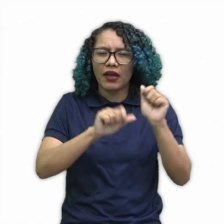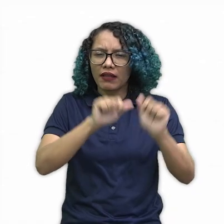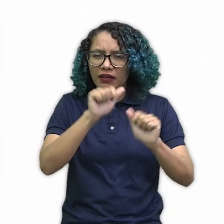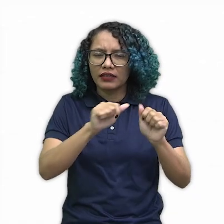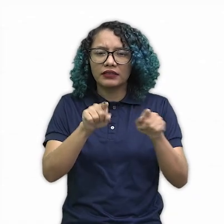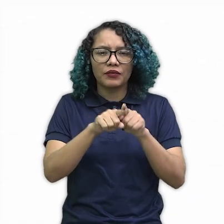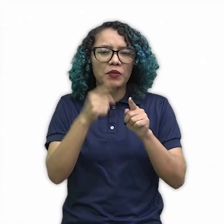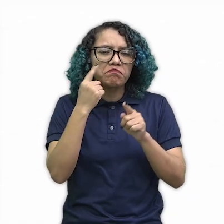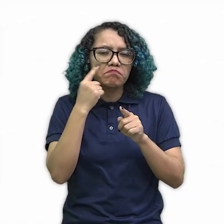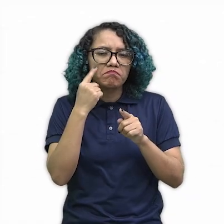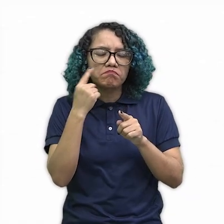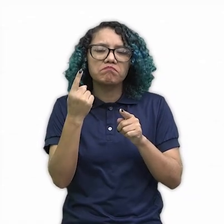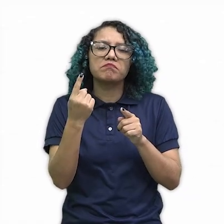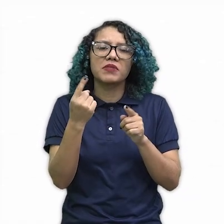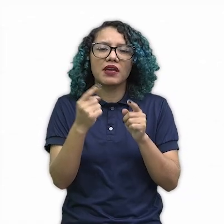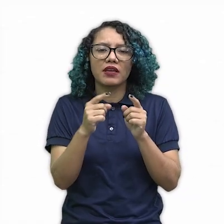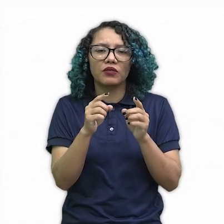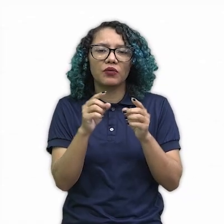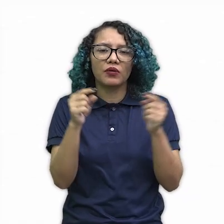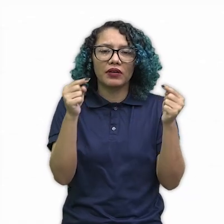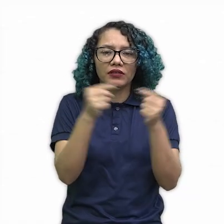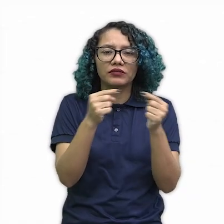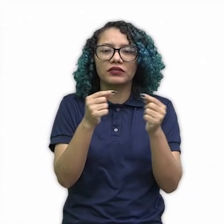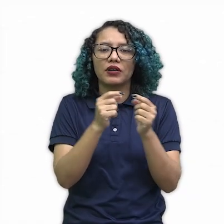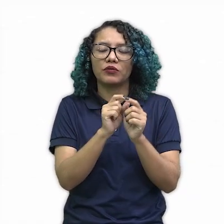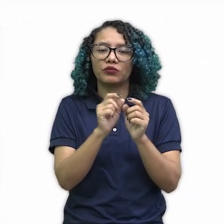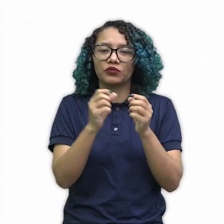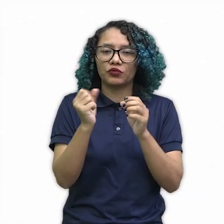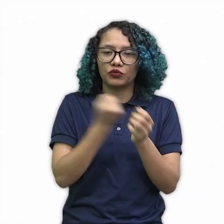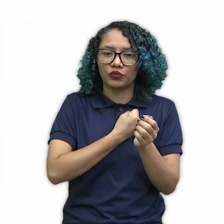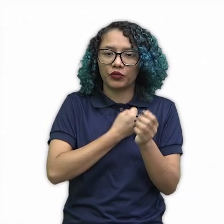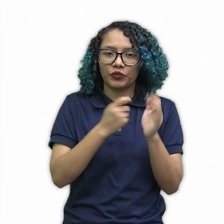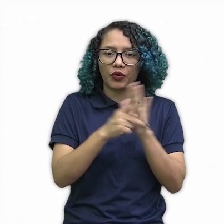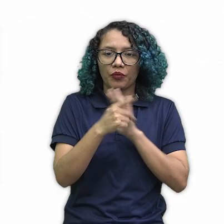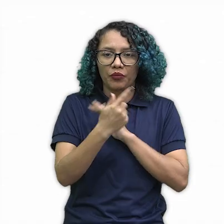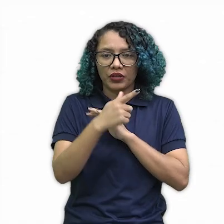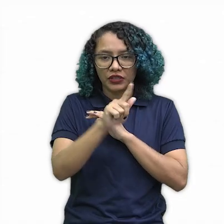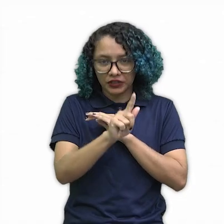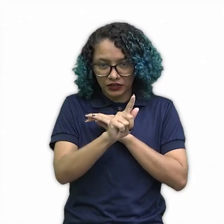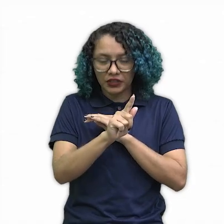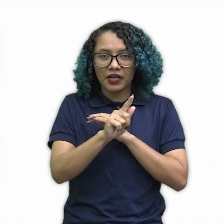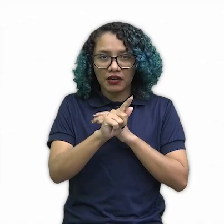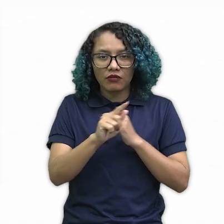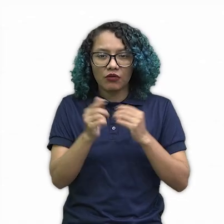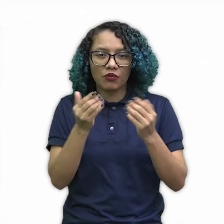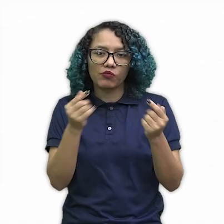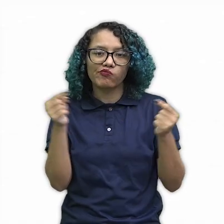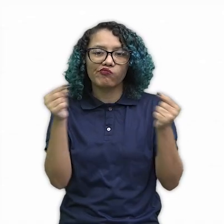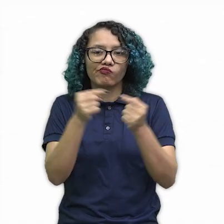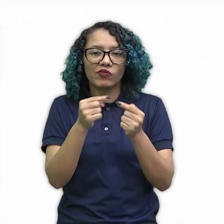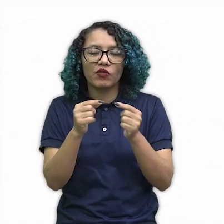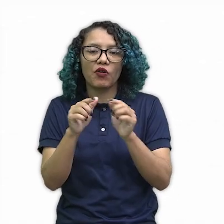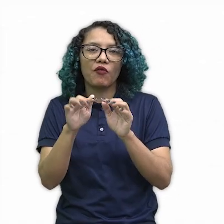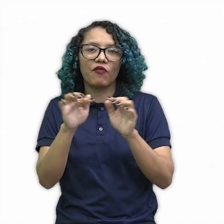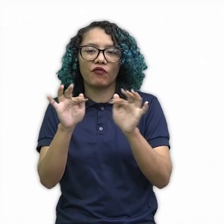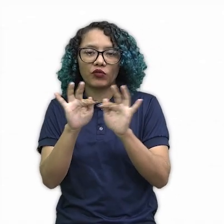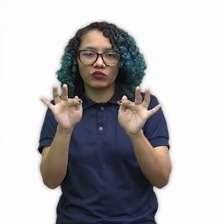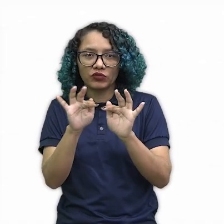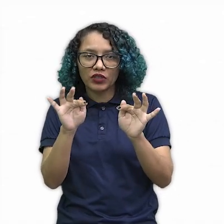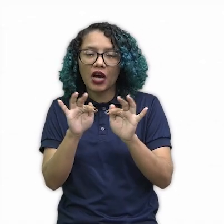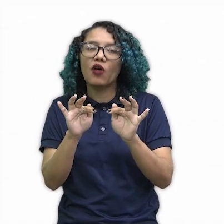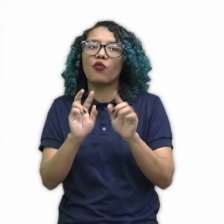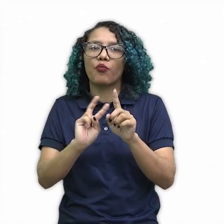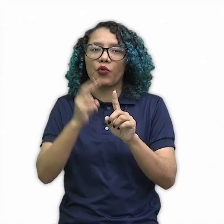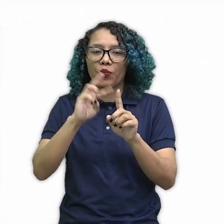análise, identificação e associação dos termos de uma progressão geométrica, PG, a uma função